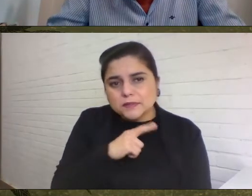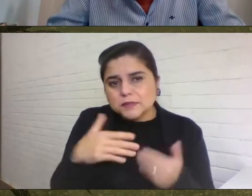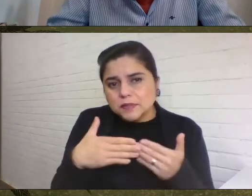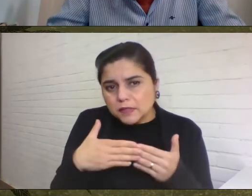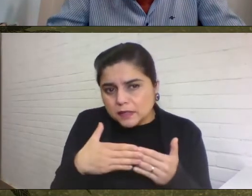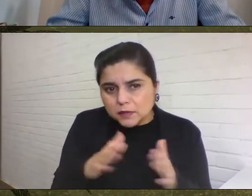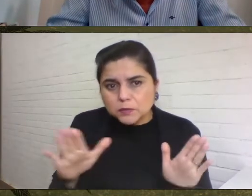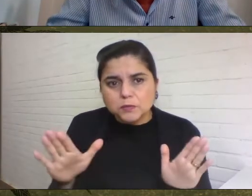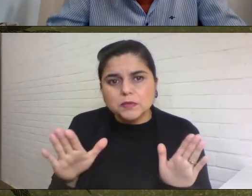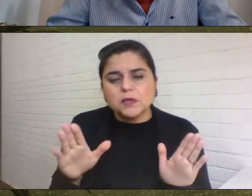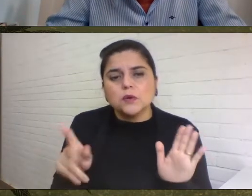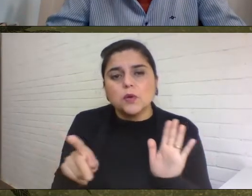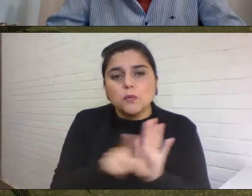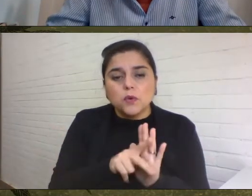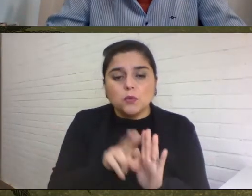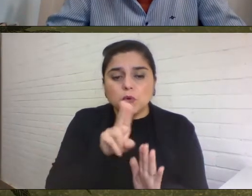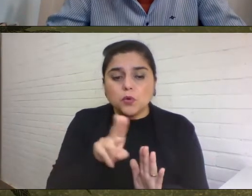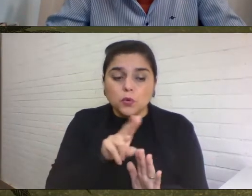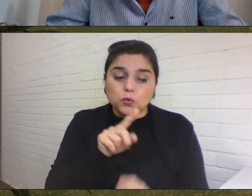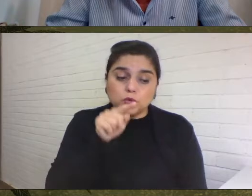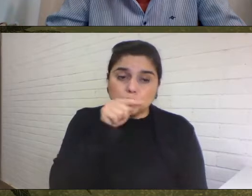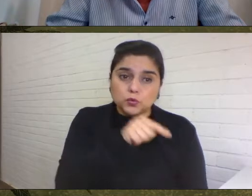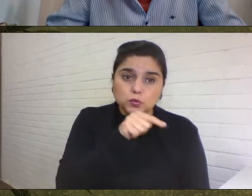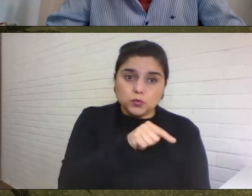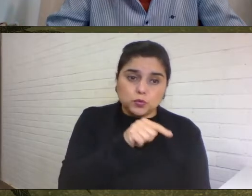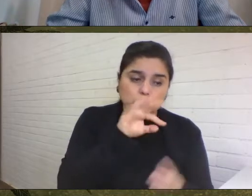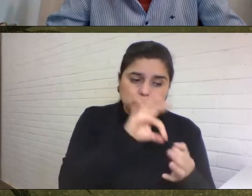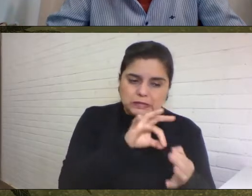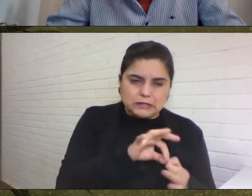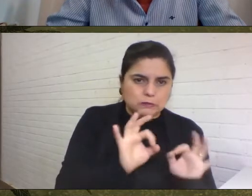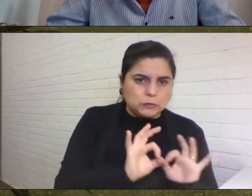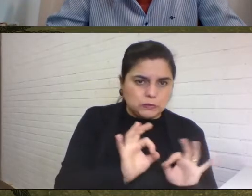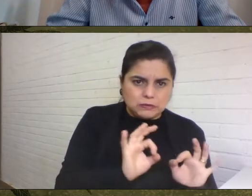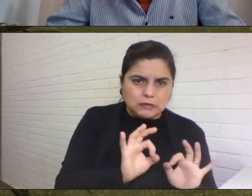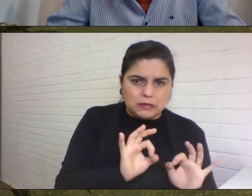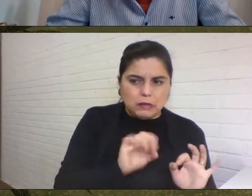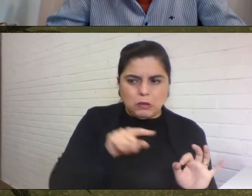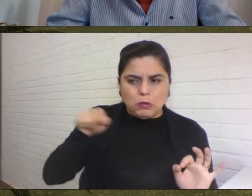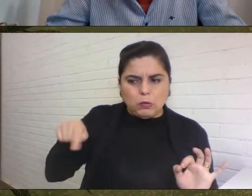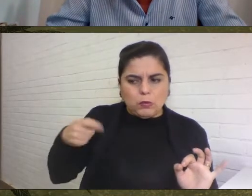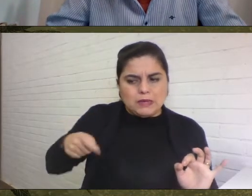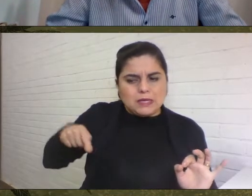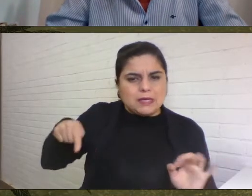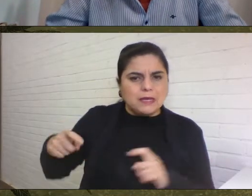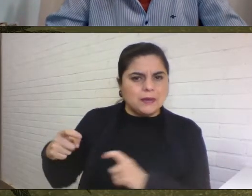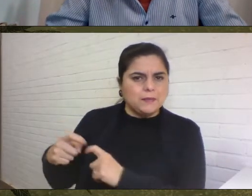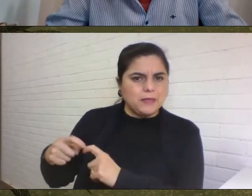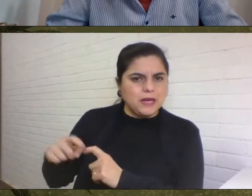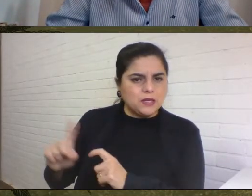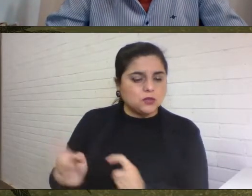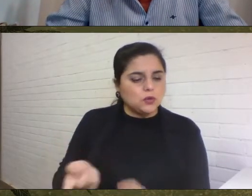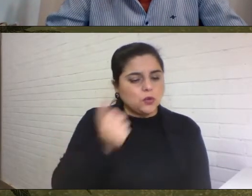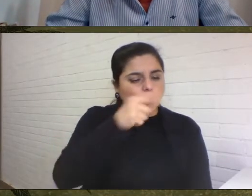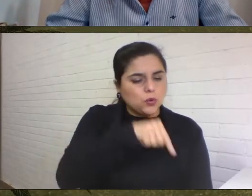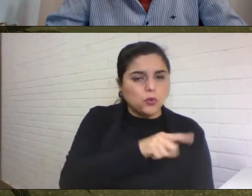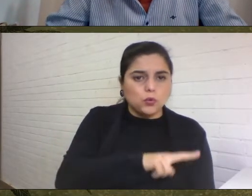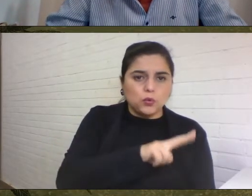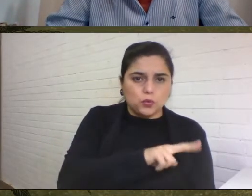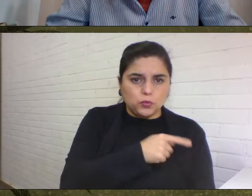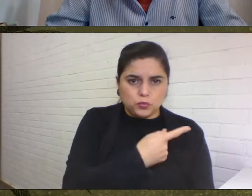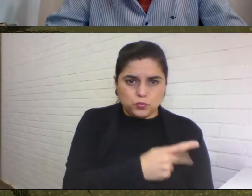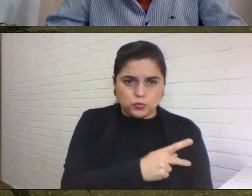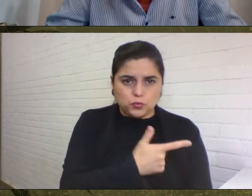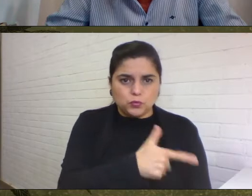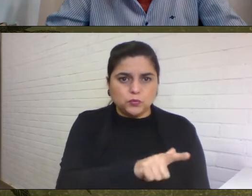para uso não específico, não necessariamente terapêutico de cannabis. Como sabem, ao nível